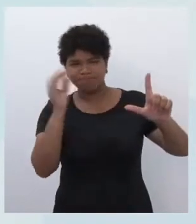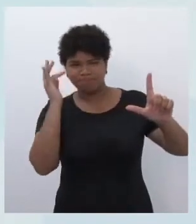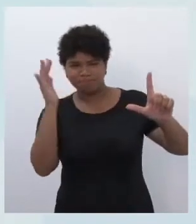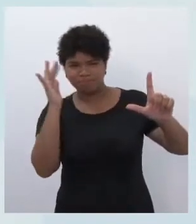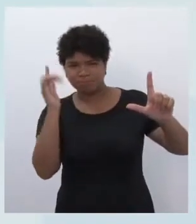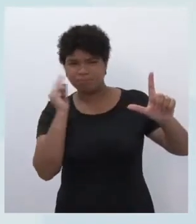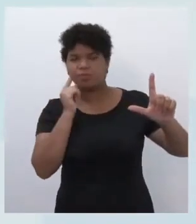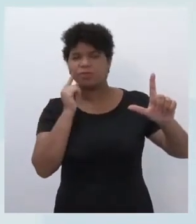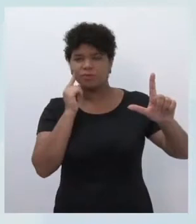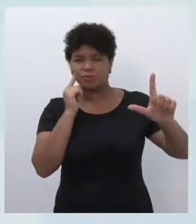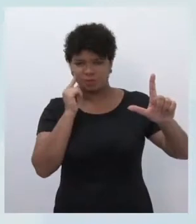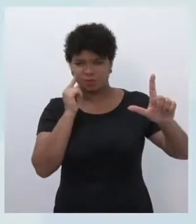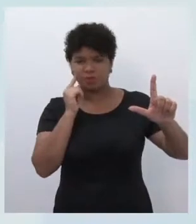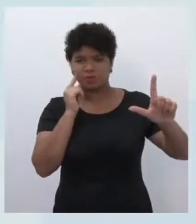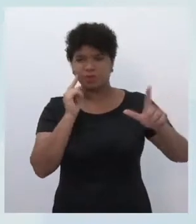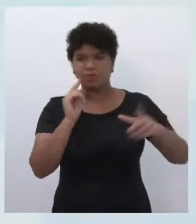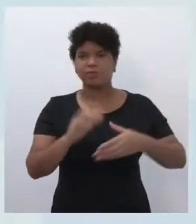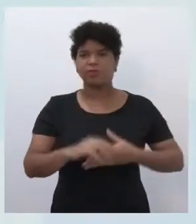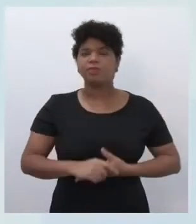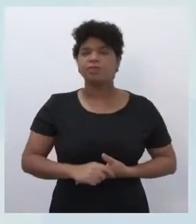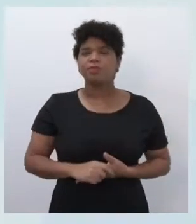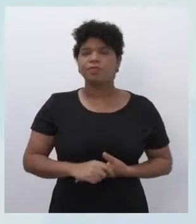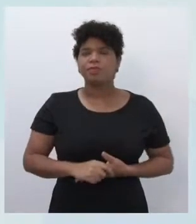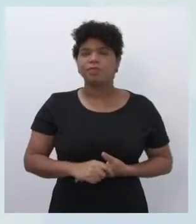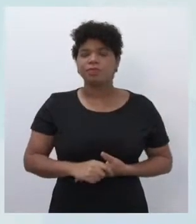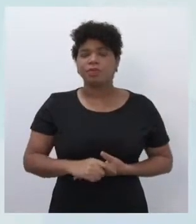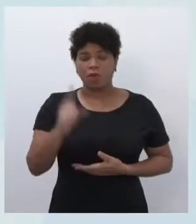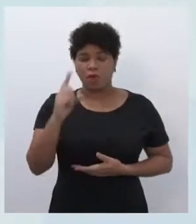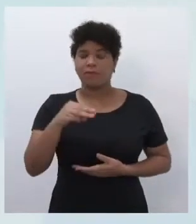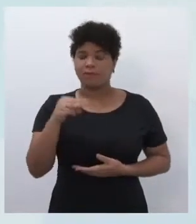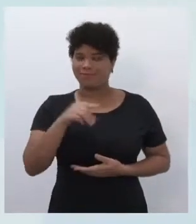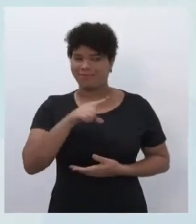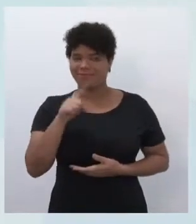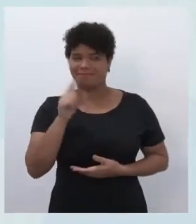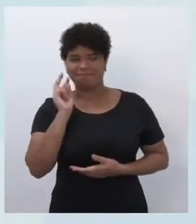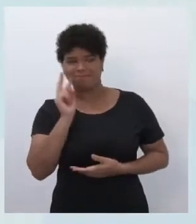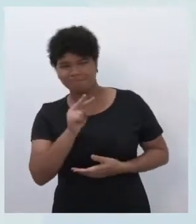Isso. Vou deixar 1 minutinho para vocês observarem ela aí.